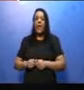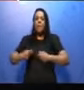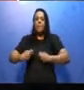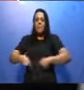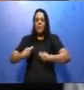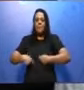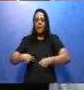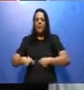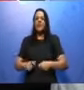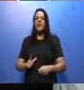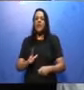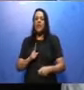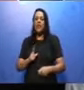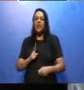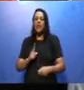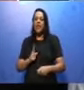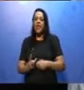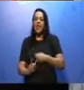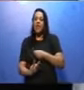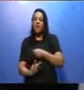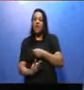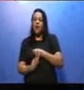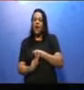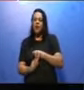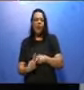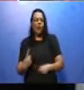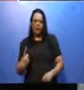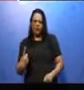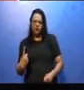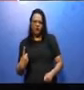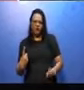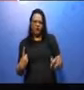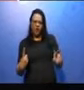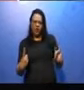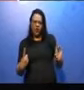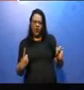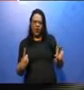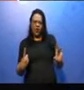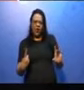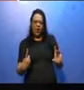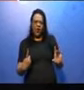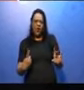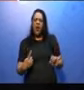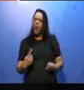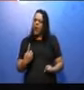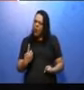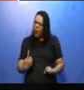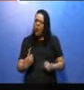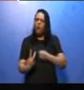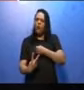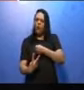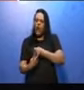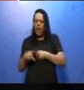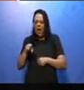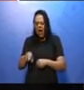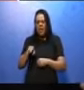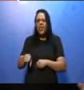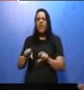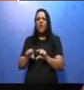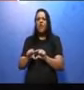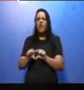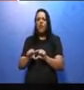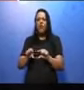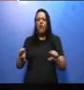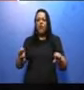contenha pelo menos um verbo. Então tem um verbo, pelo menos um, já se